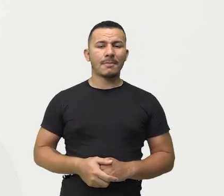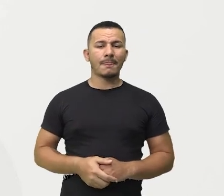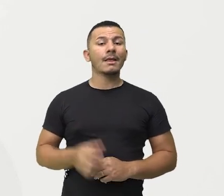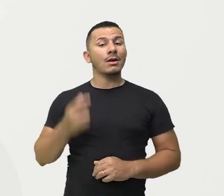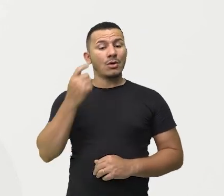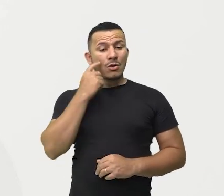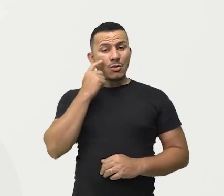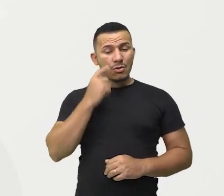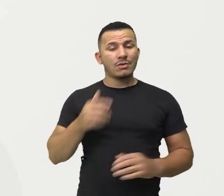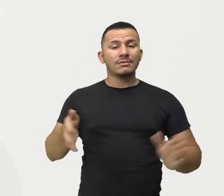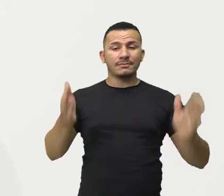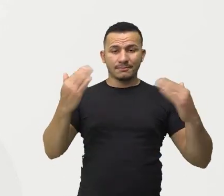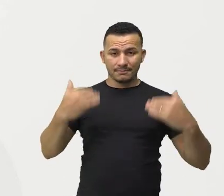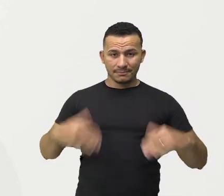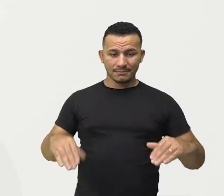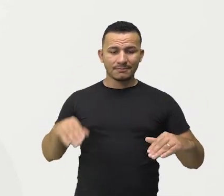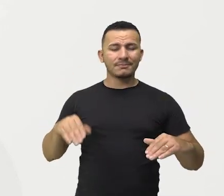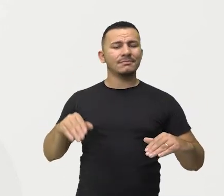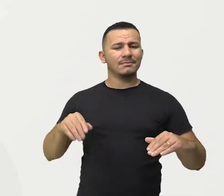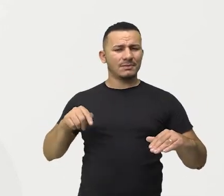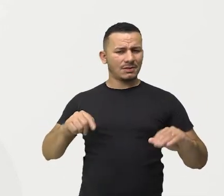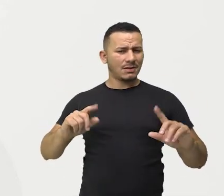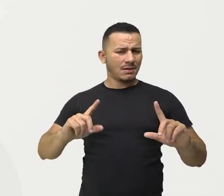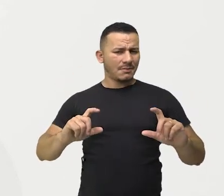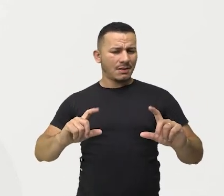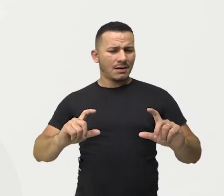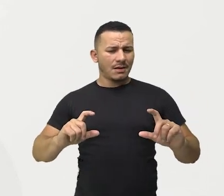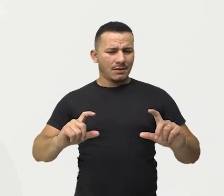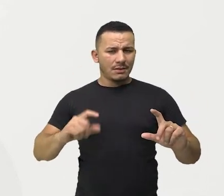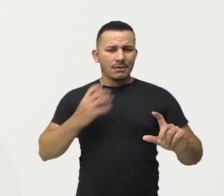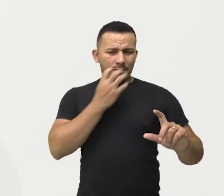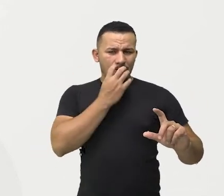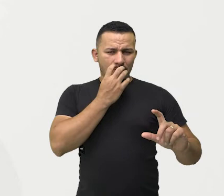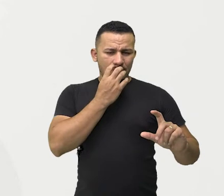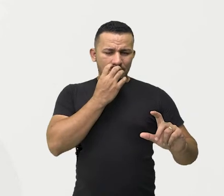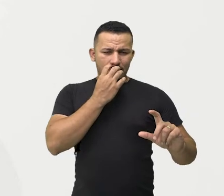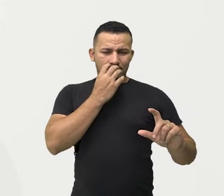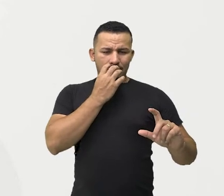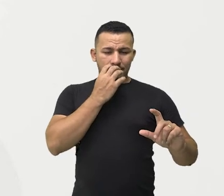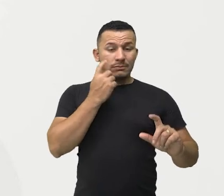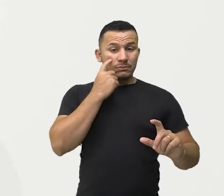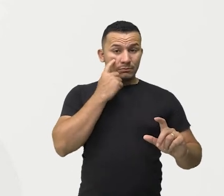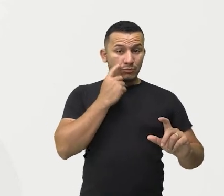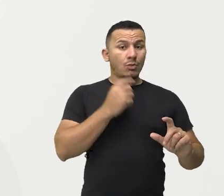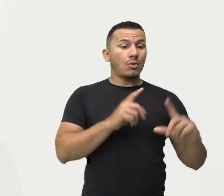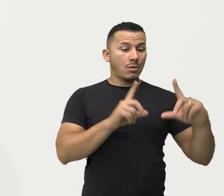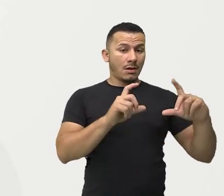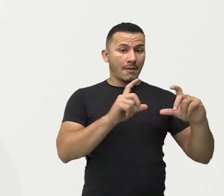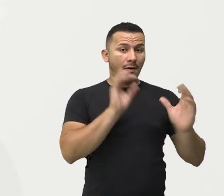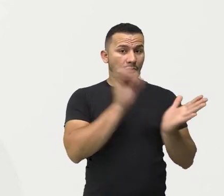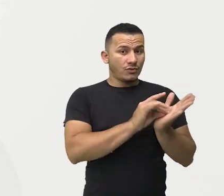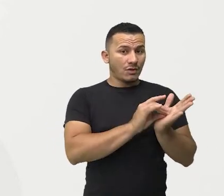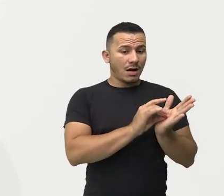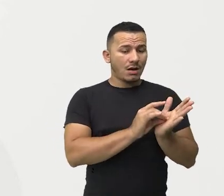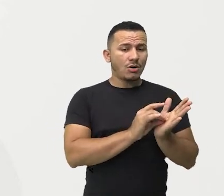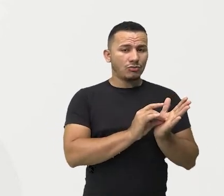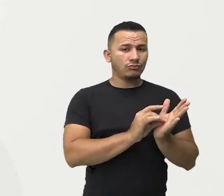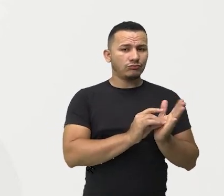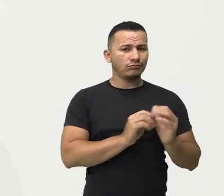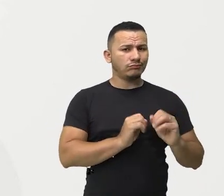nós olhamos essa outra fotografia entre os doguinhos, a original, olha o tamanho da original,